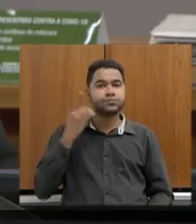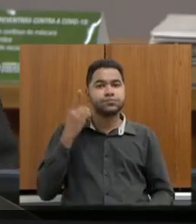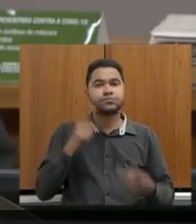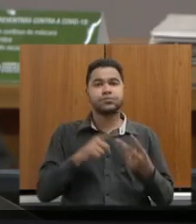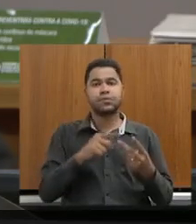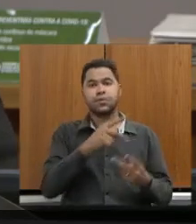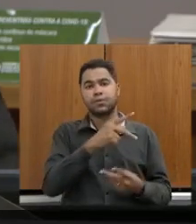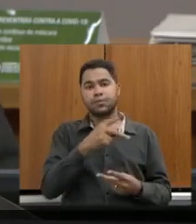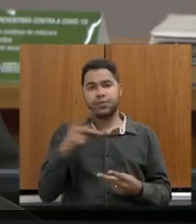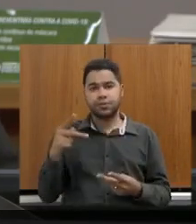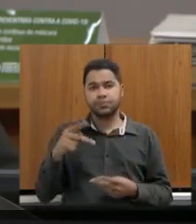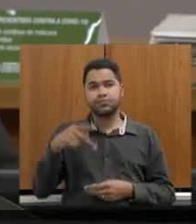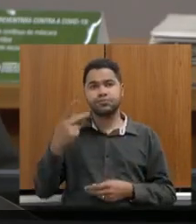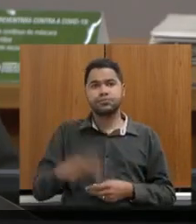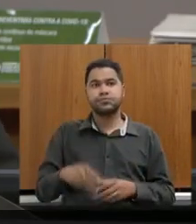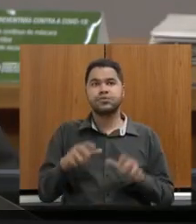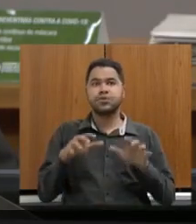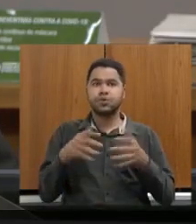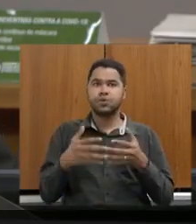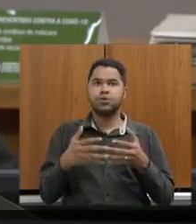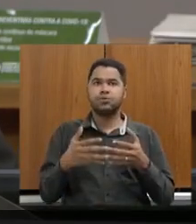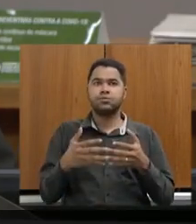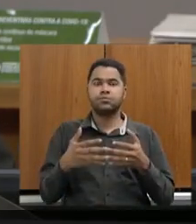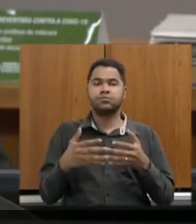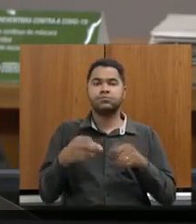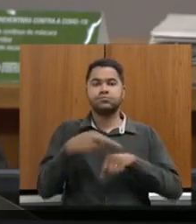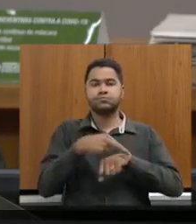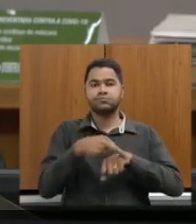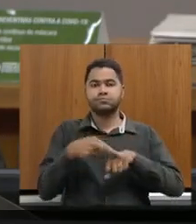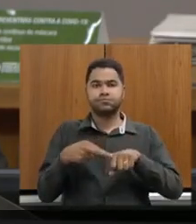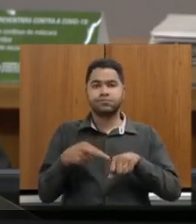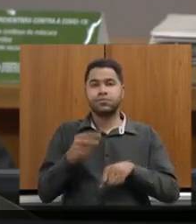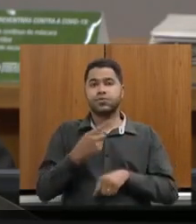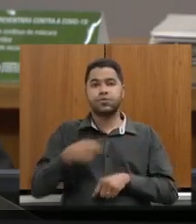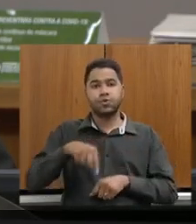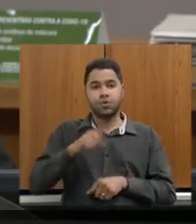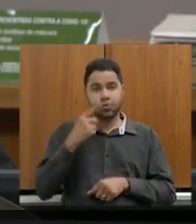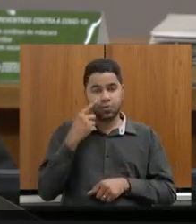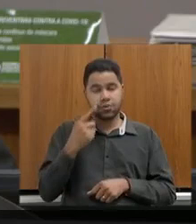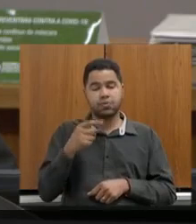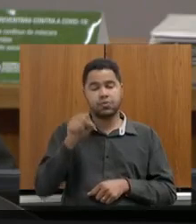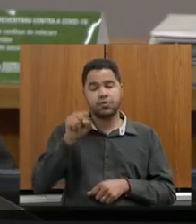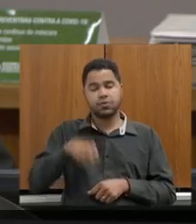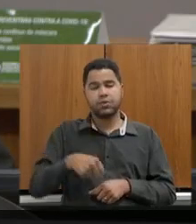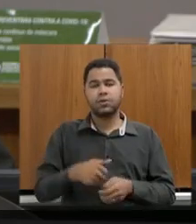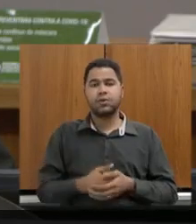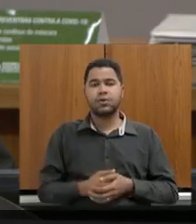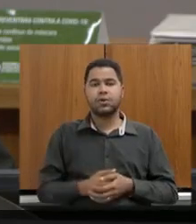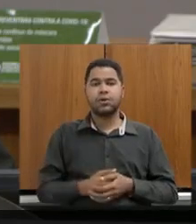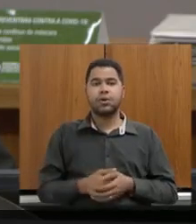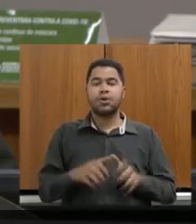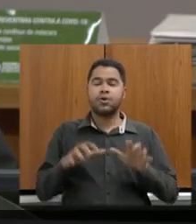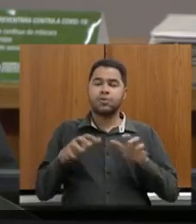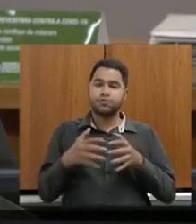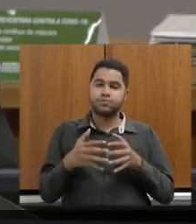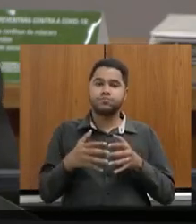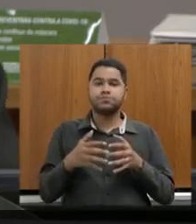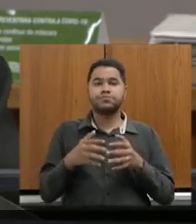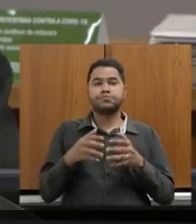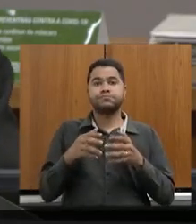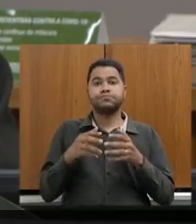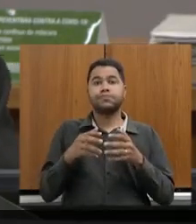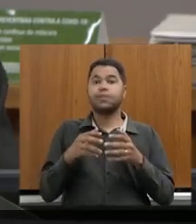Presidente desta comissão São João Rodrigues nós vemos sim no plantão digital